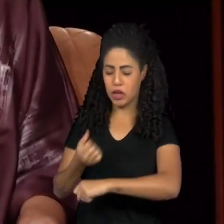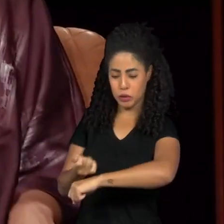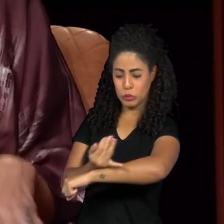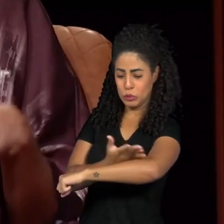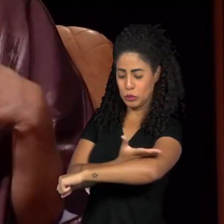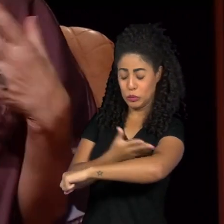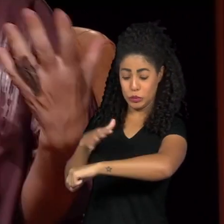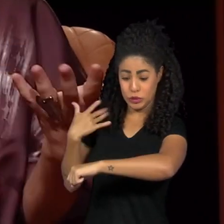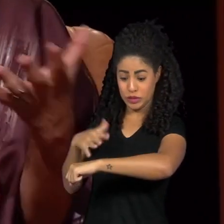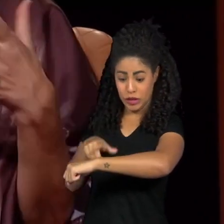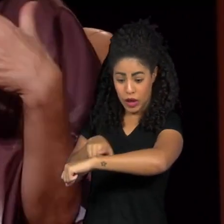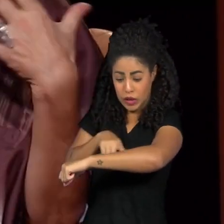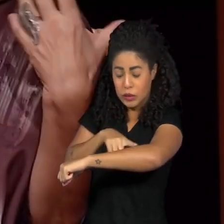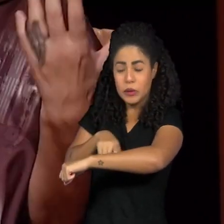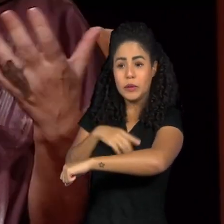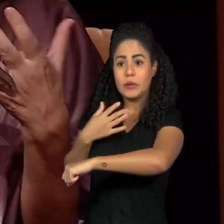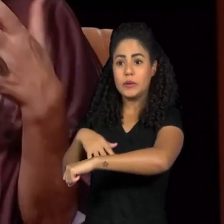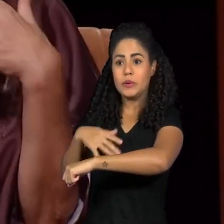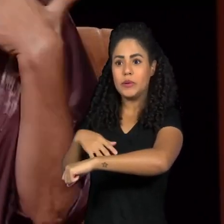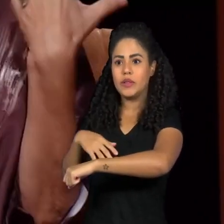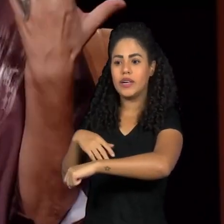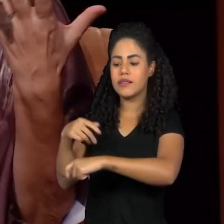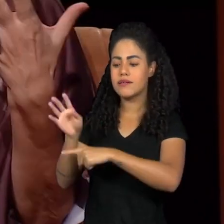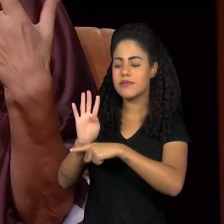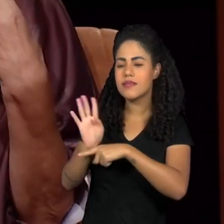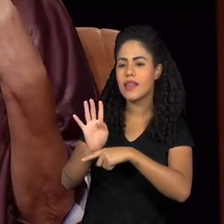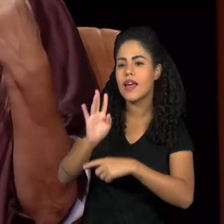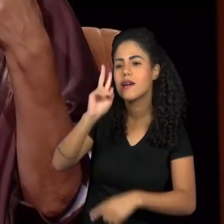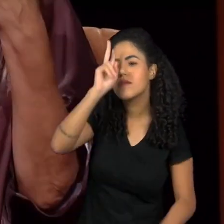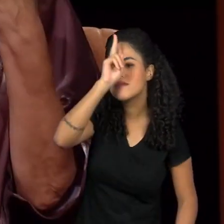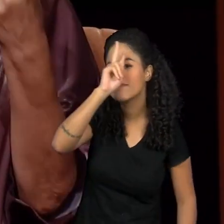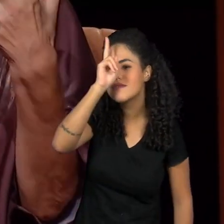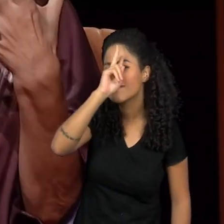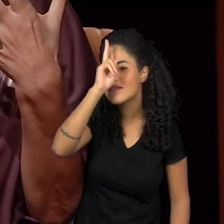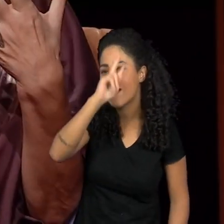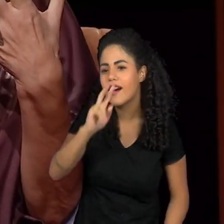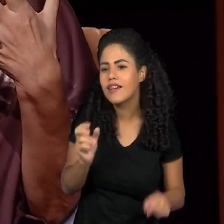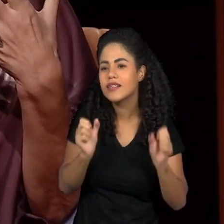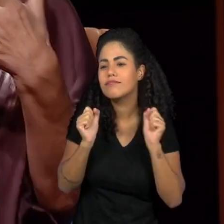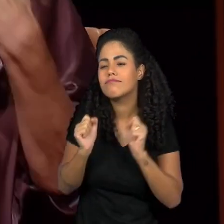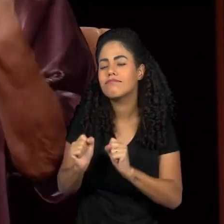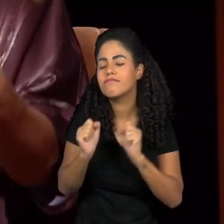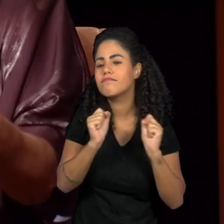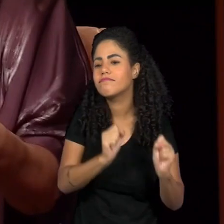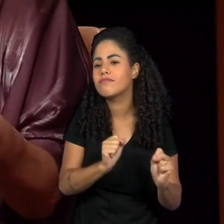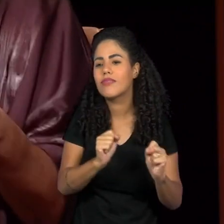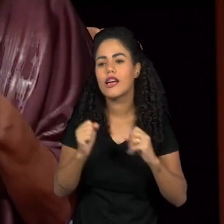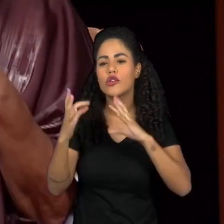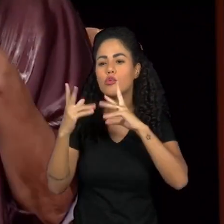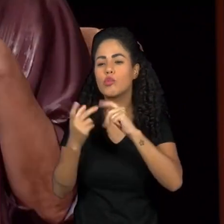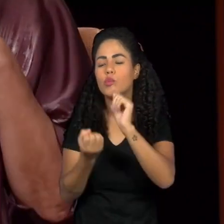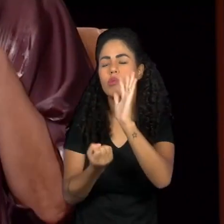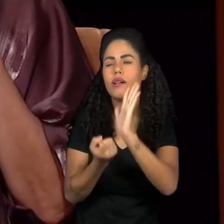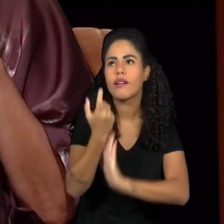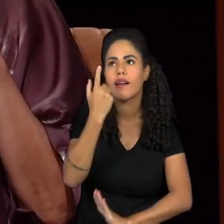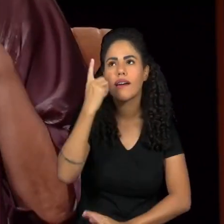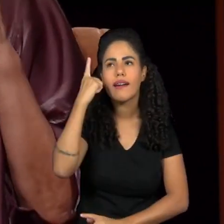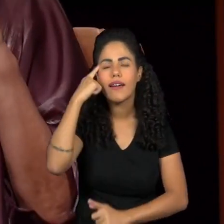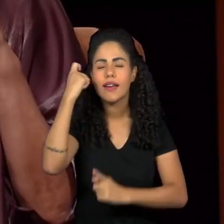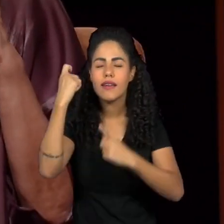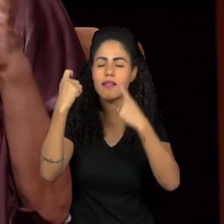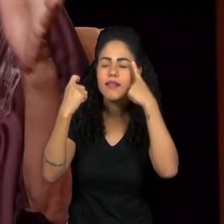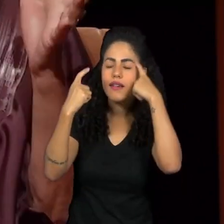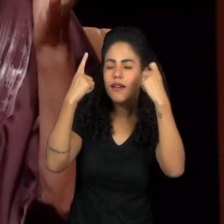sou apaixonada pelo cinema, pelas histórias e por poder materializar, sabe?